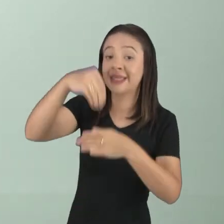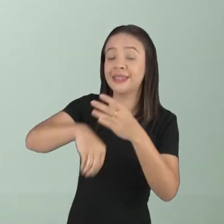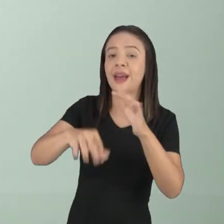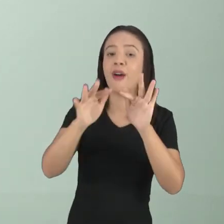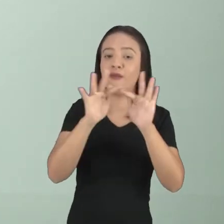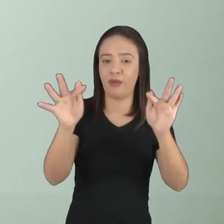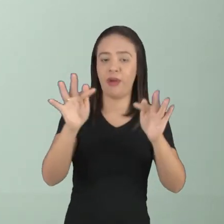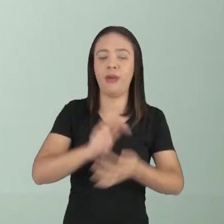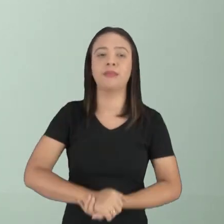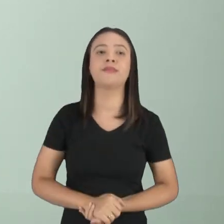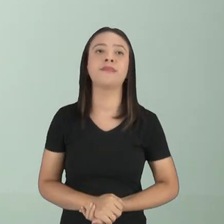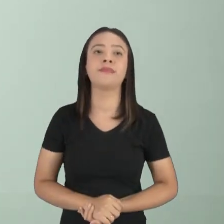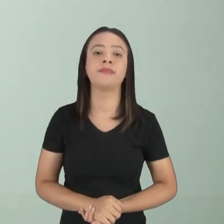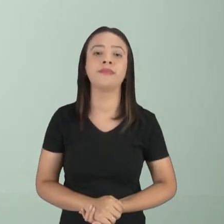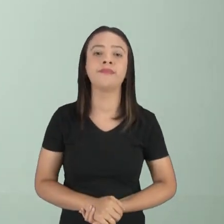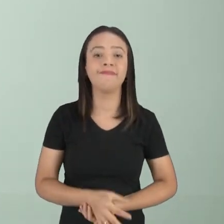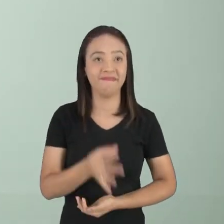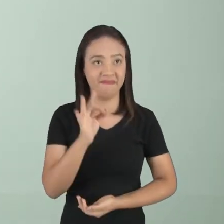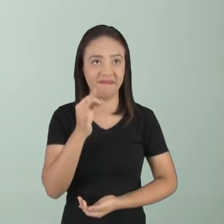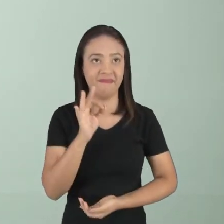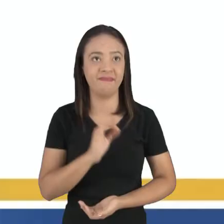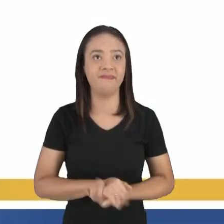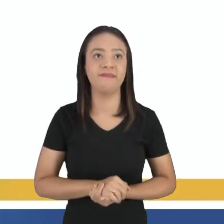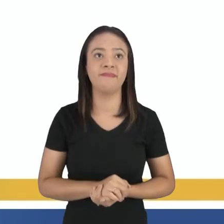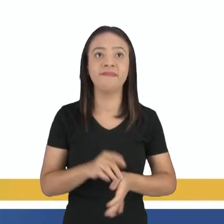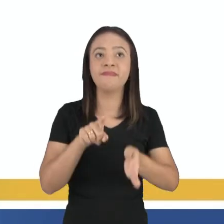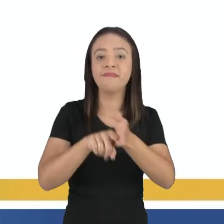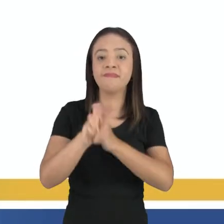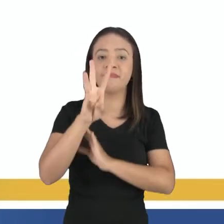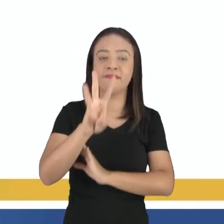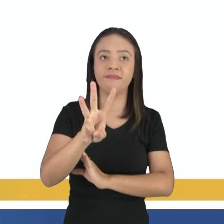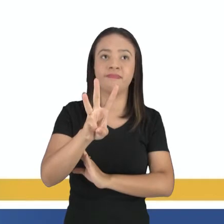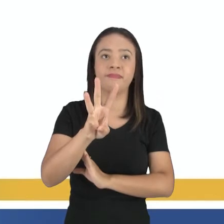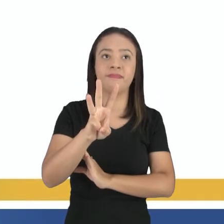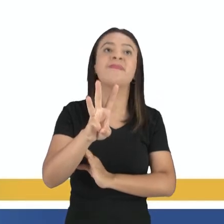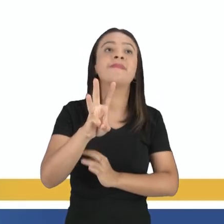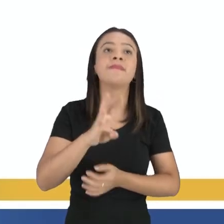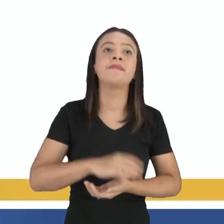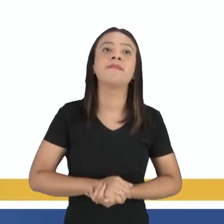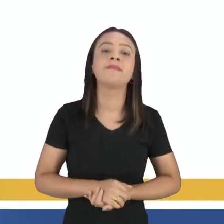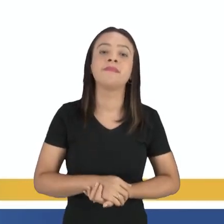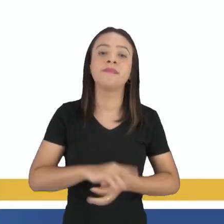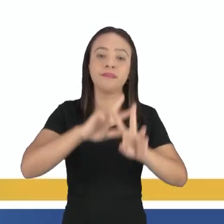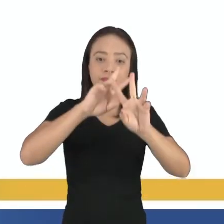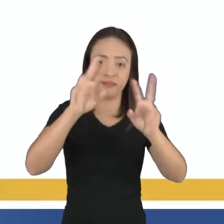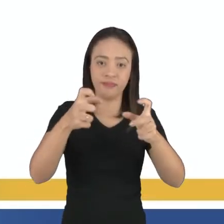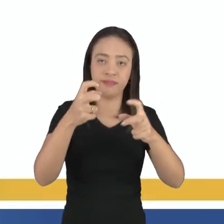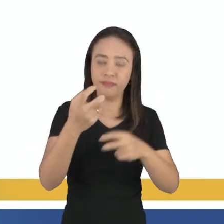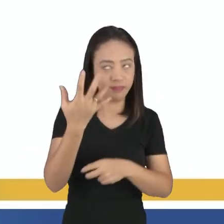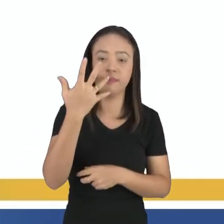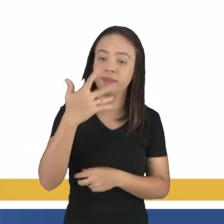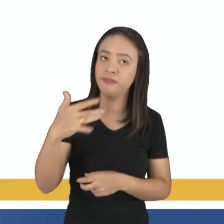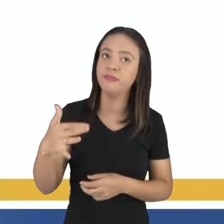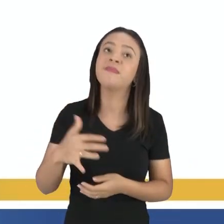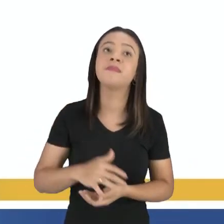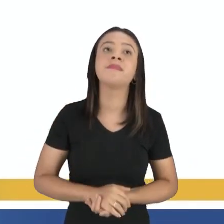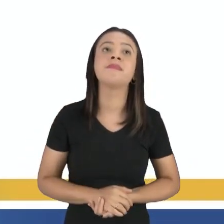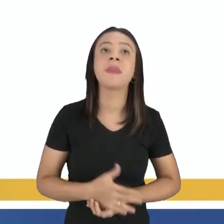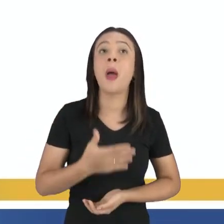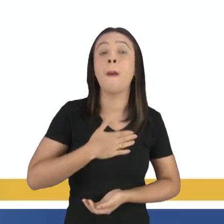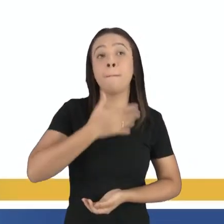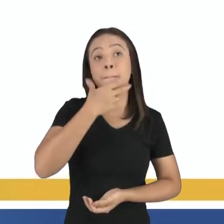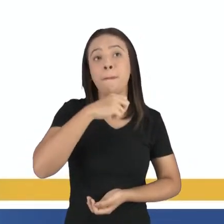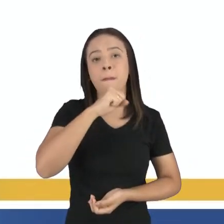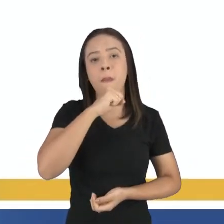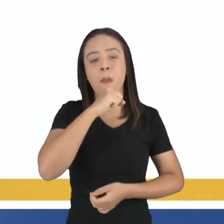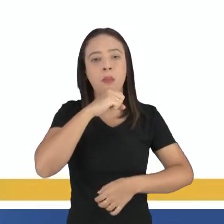nessa sentença. Tá certo? Vamos ver aqui. Nós temos um texto aqui, infância. Vamos ler. Meu pai